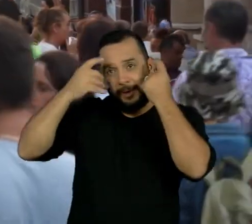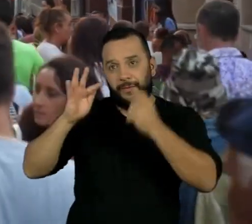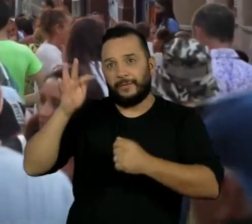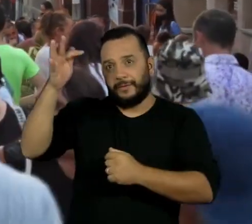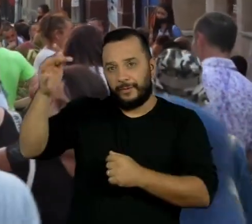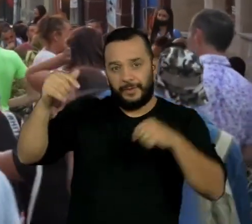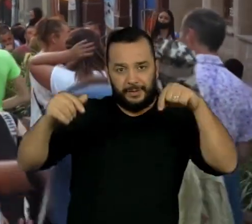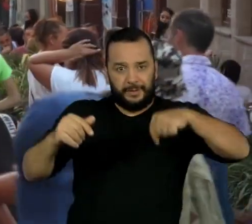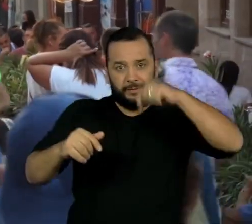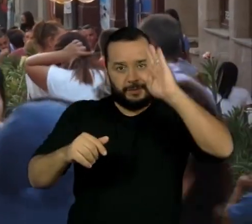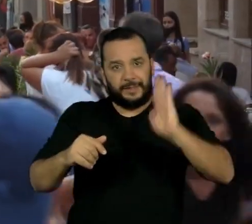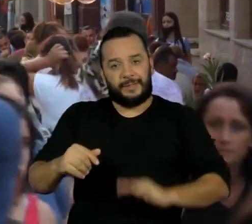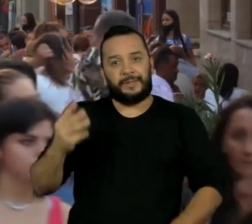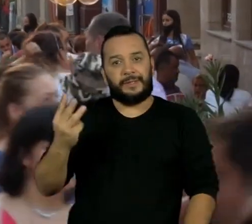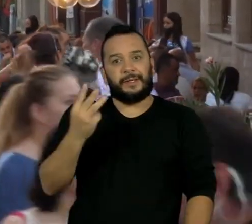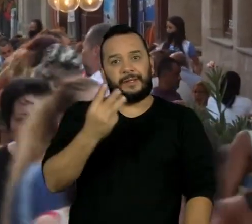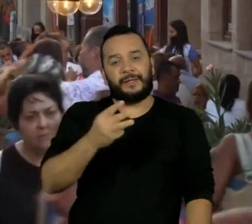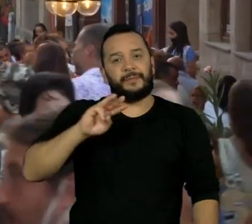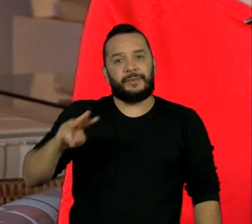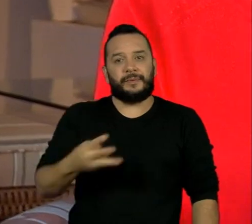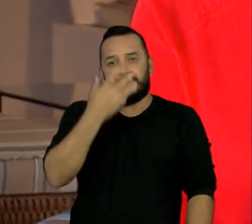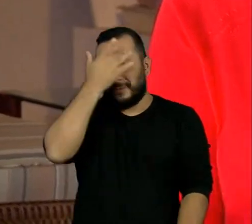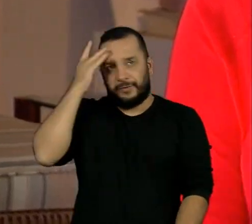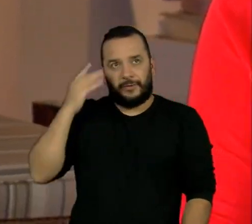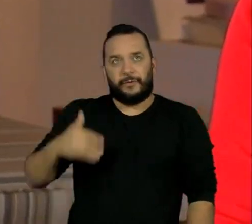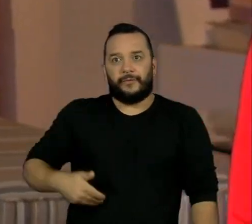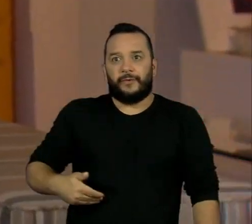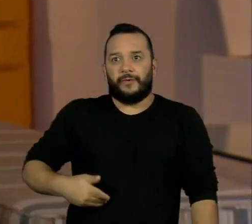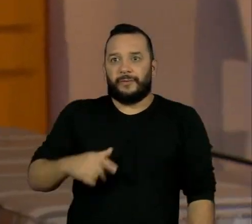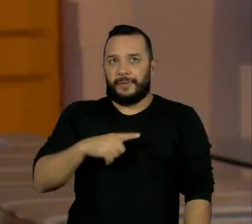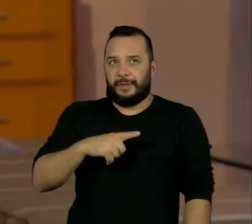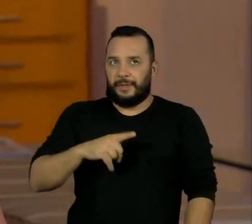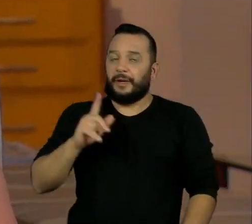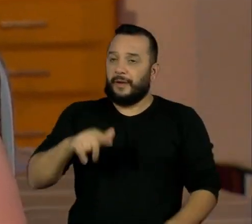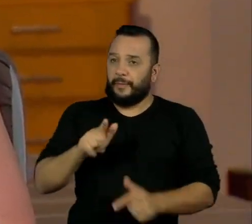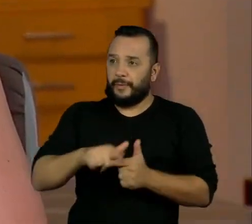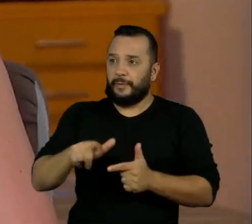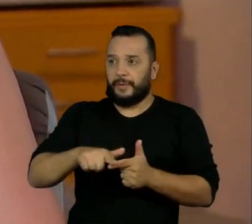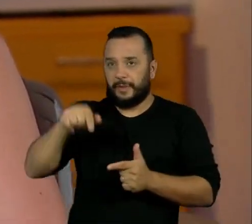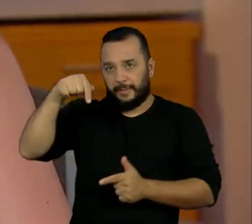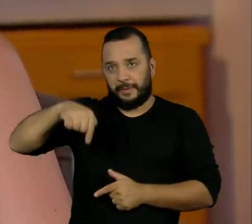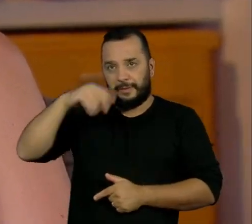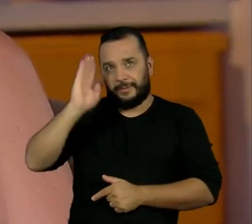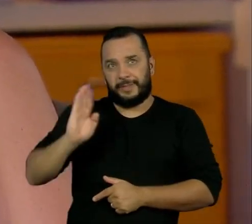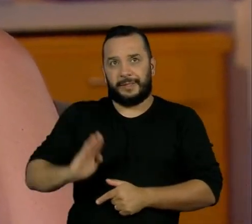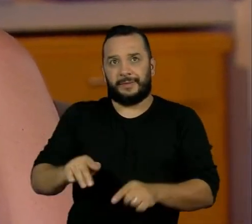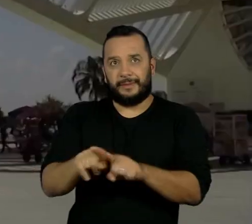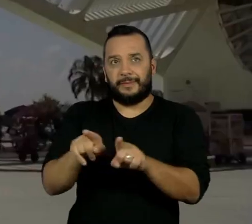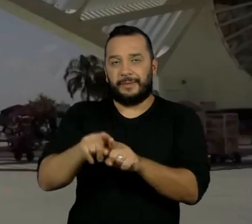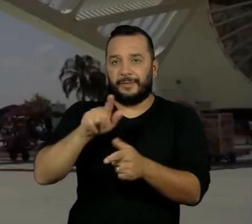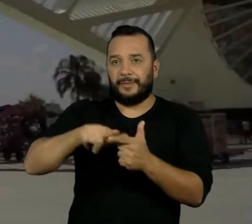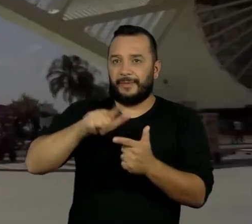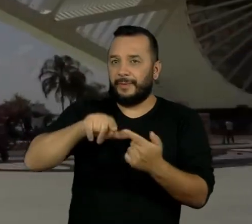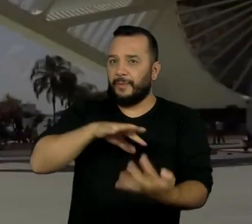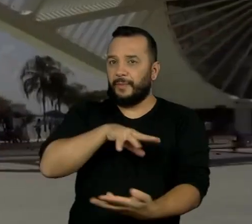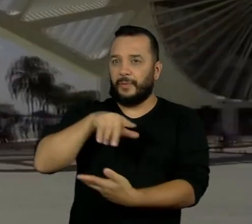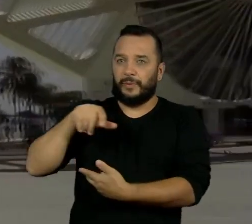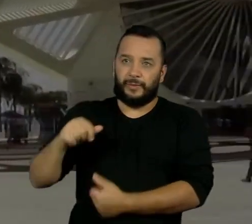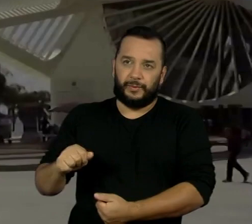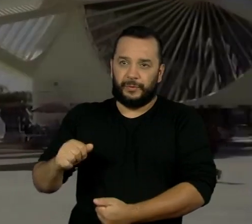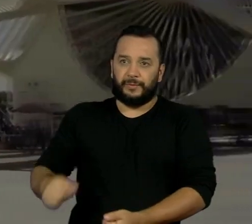33 milhões de pessoas em situação de fome. E esse é um problema não só do Brasil, é um problema mundial, né?